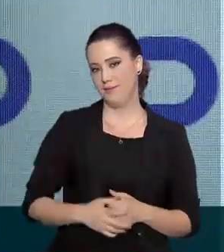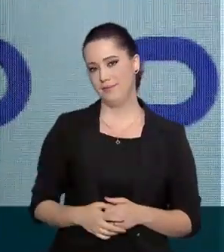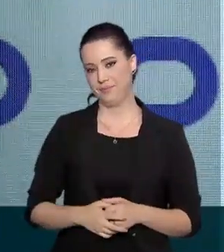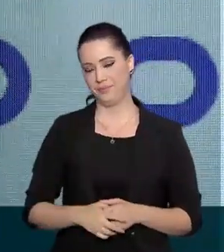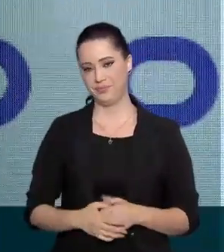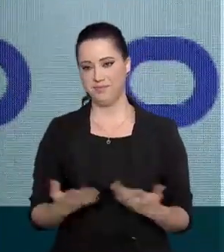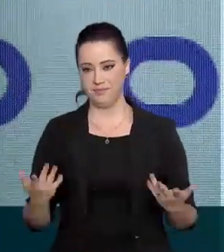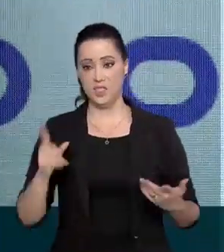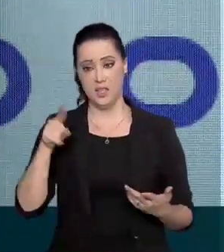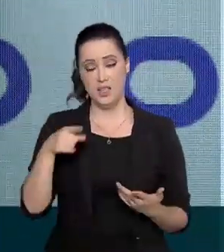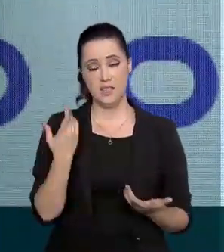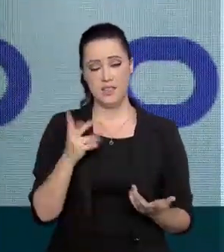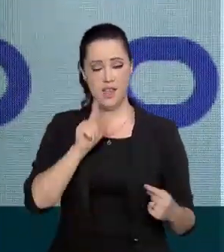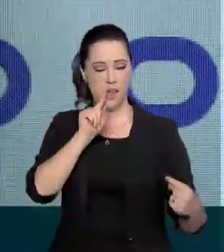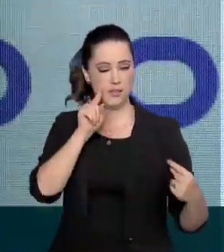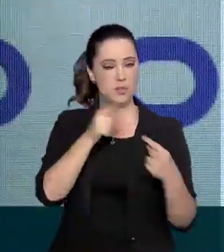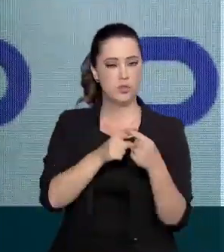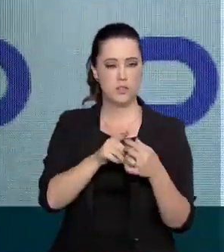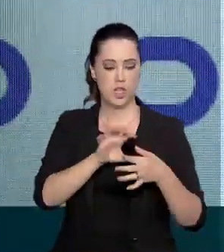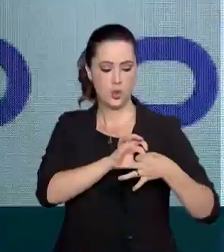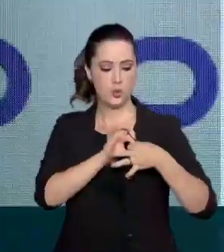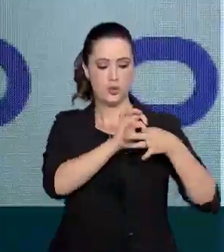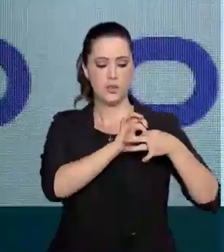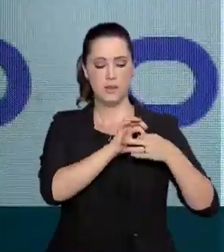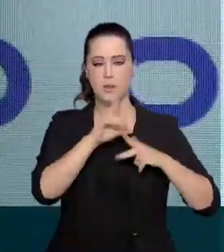Que é leal ao povo brasileiro,